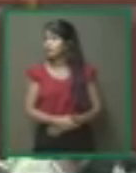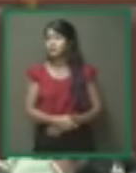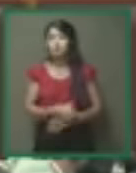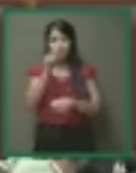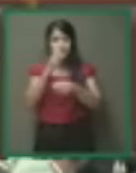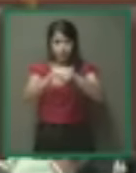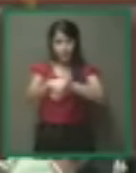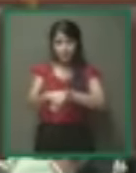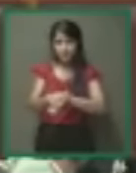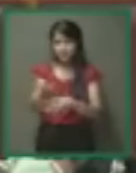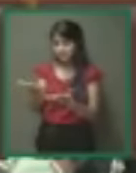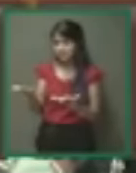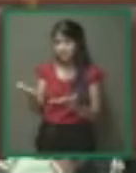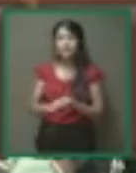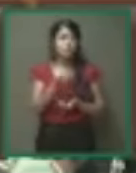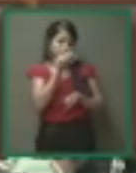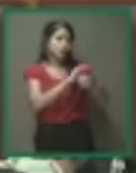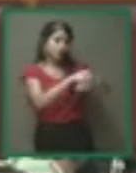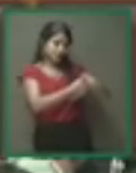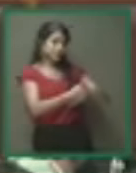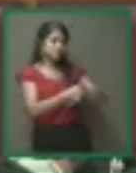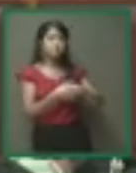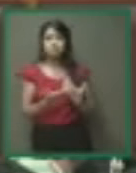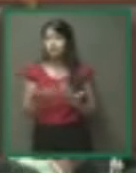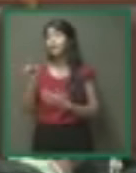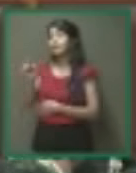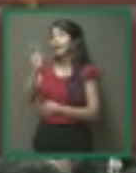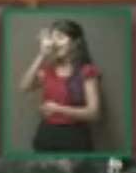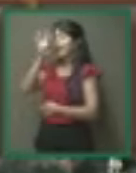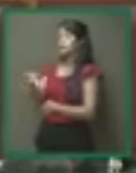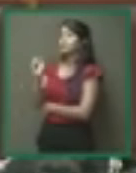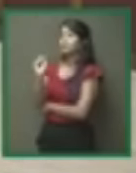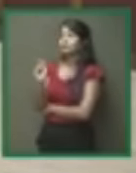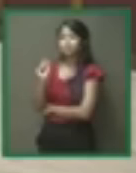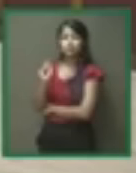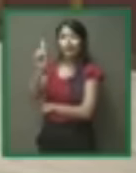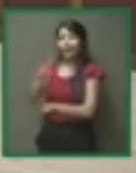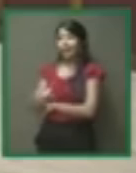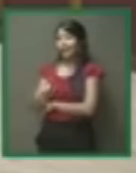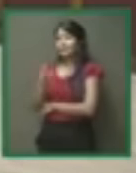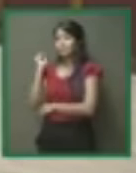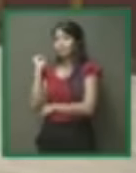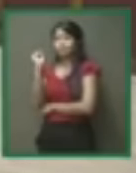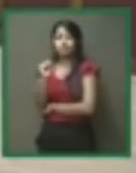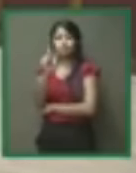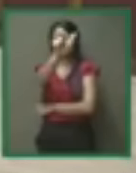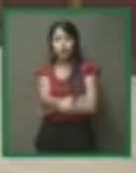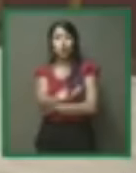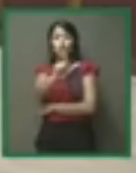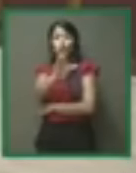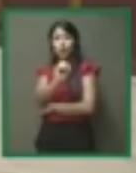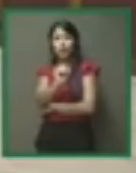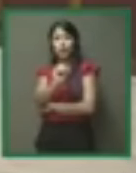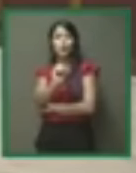Boa noite, senhor Wesley. Boa noite, doutor. O senhor está sendo acusado da do homicídio praticado contra